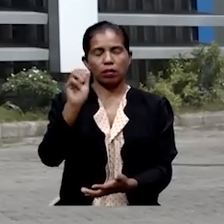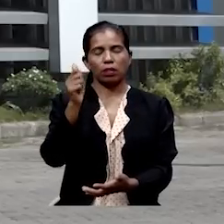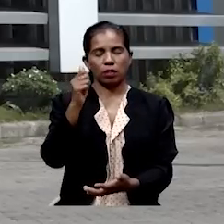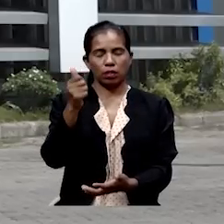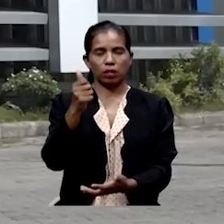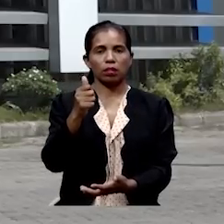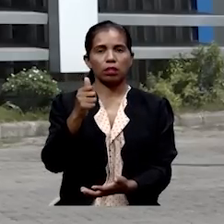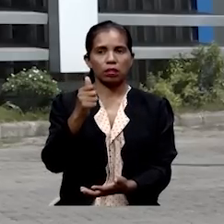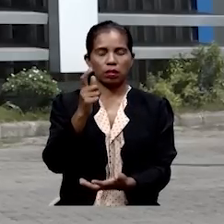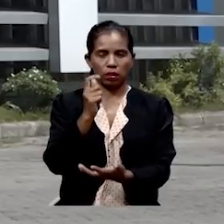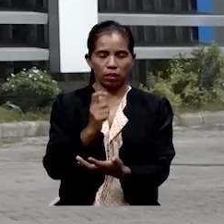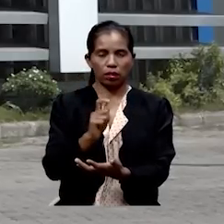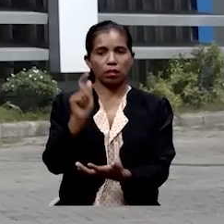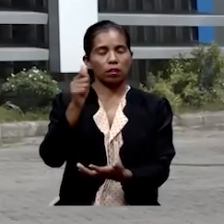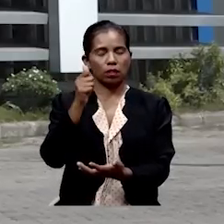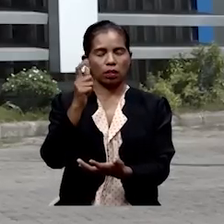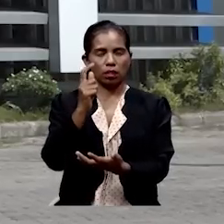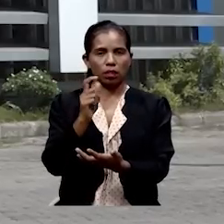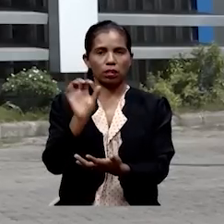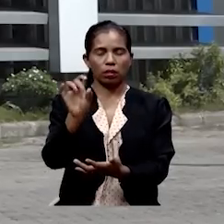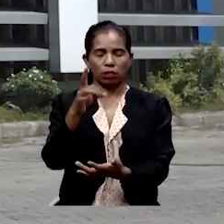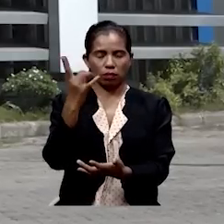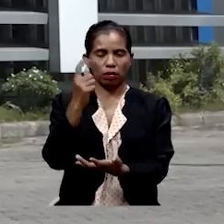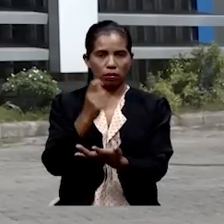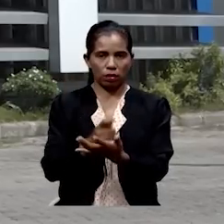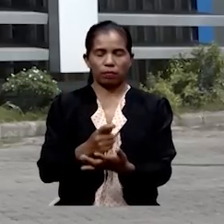reunsanoloração walo atos sia hat noloração tolo.